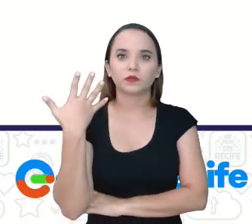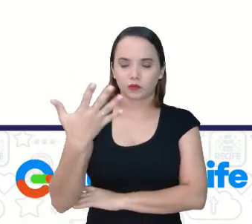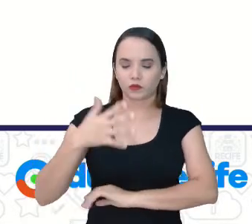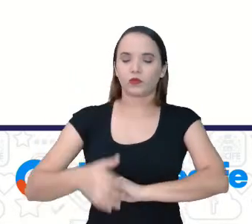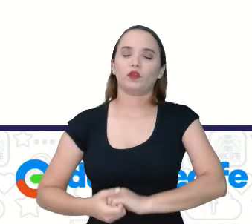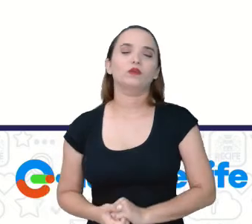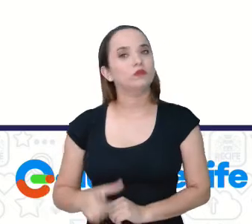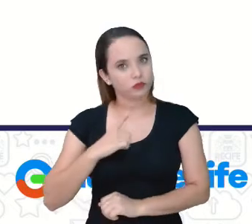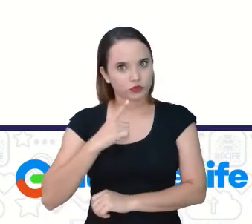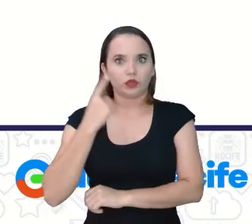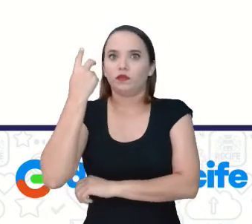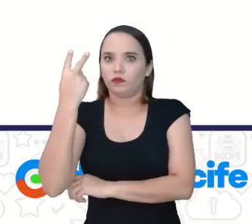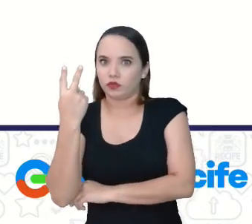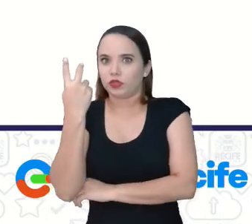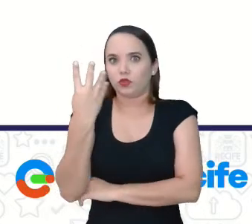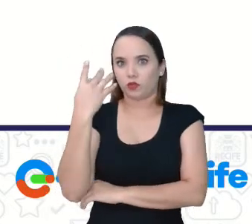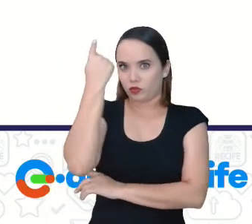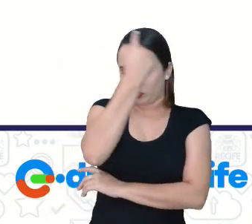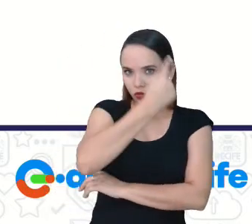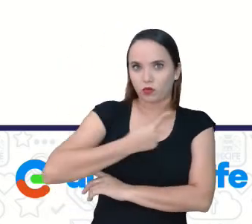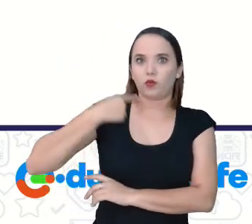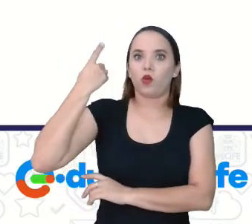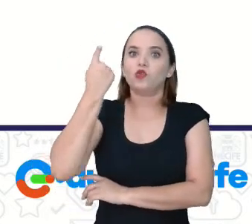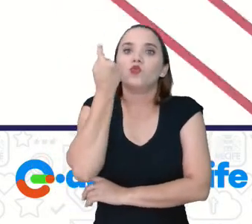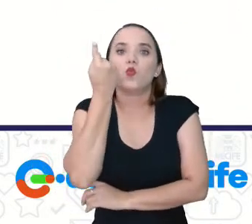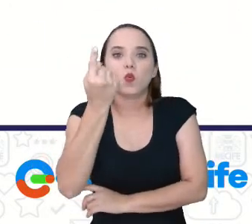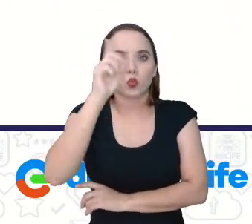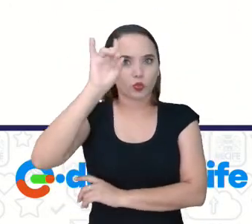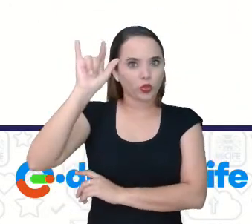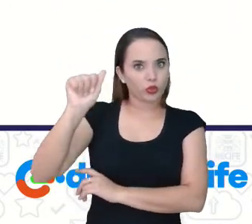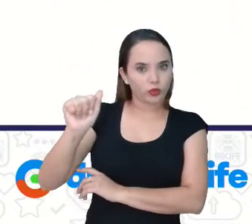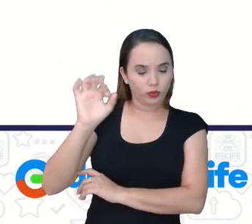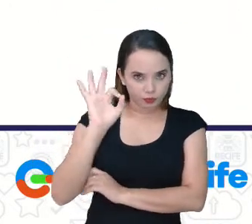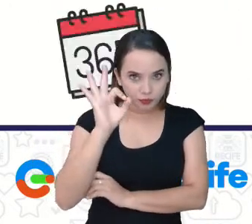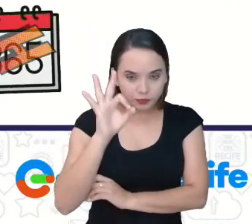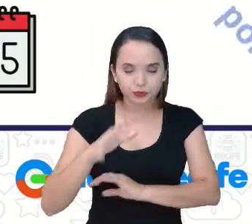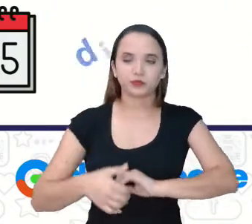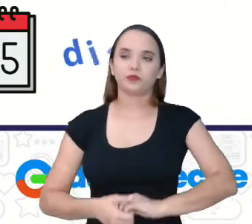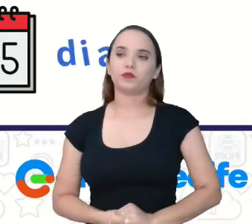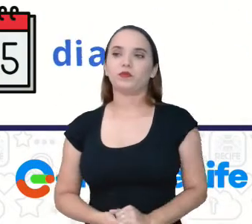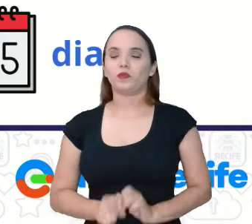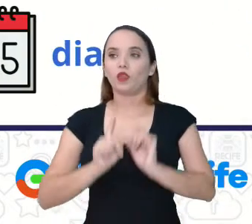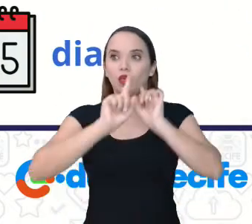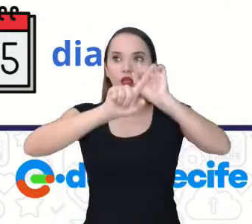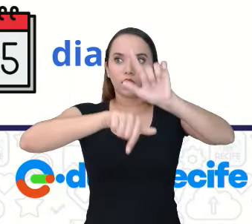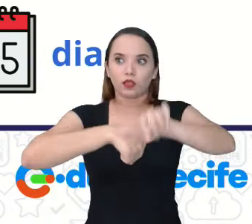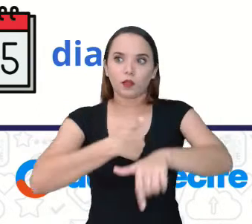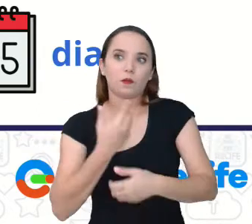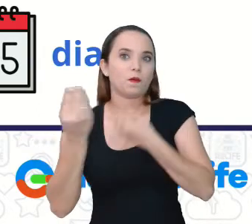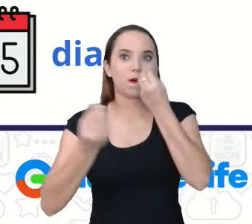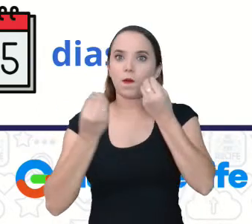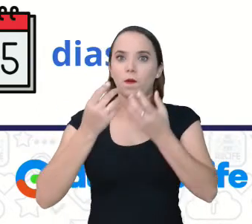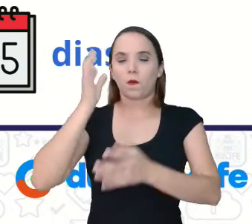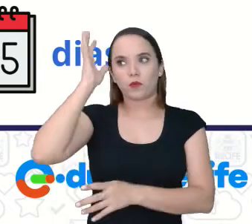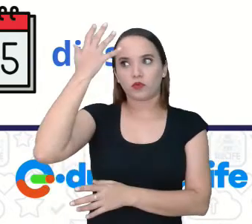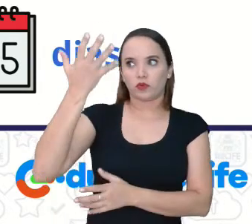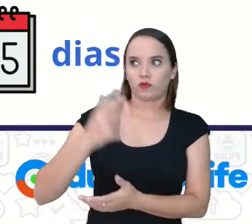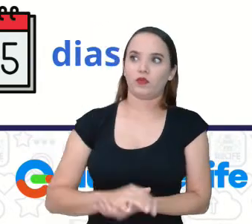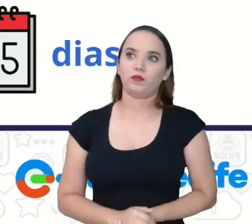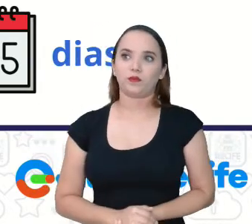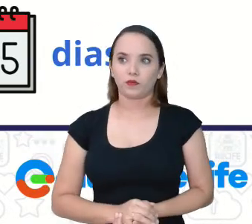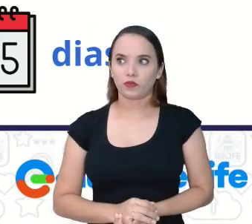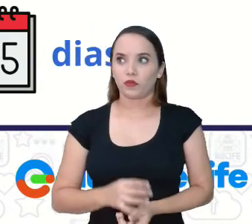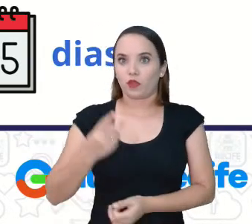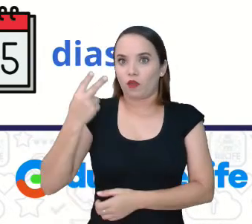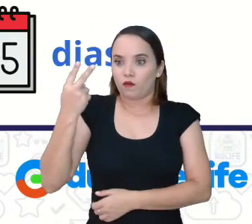tem 24 horas, certo? Depois disso, qual é a relação que a gente vai fazer?